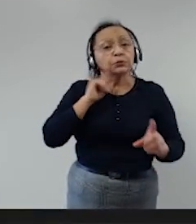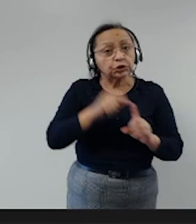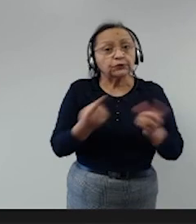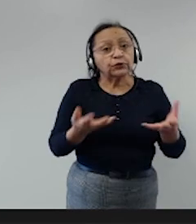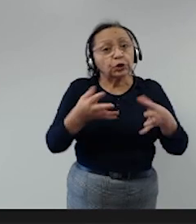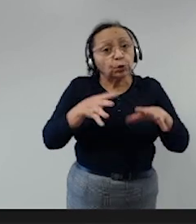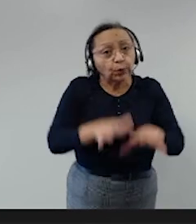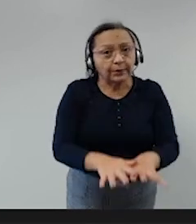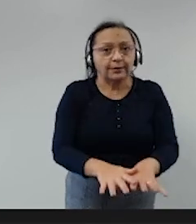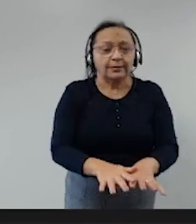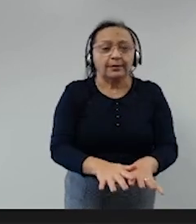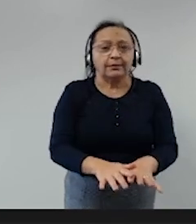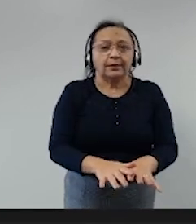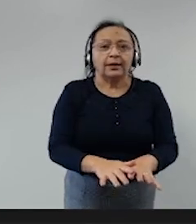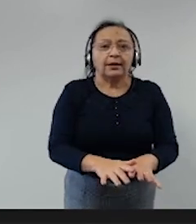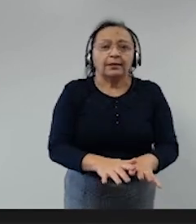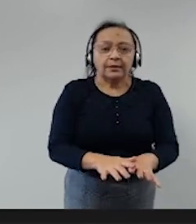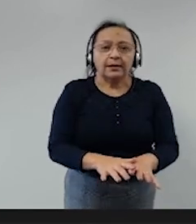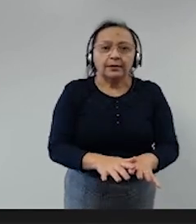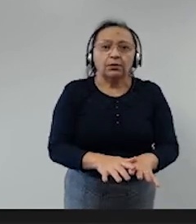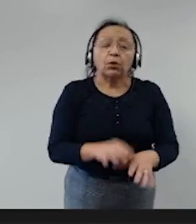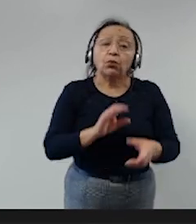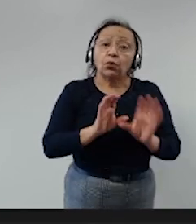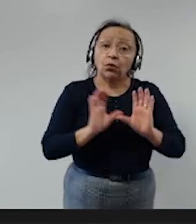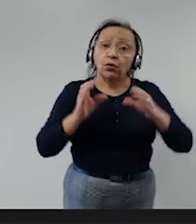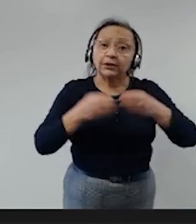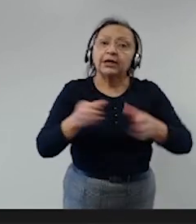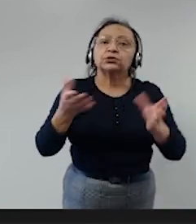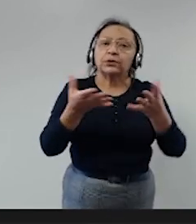O Conselho fez um congresso inclusivo,